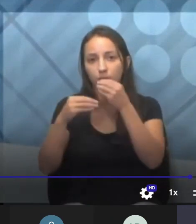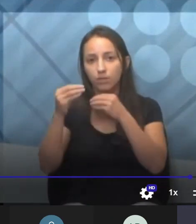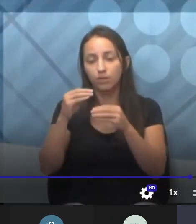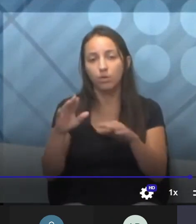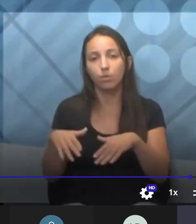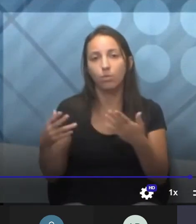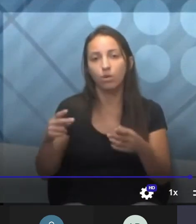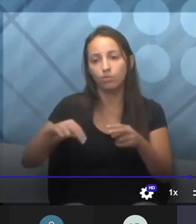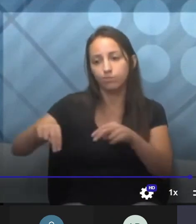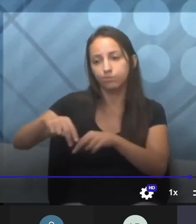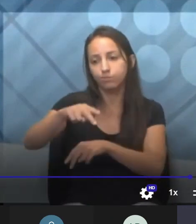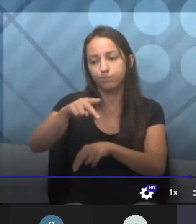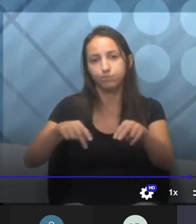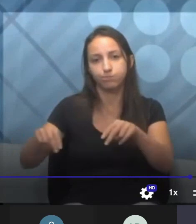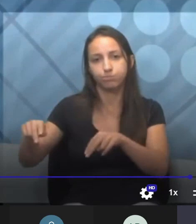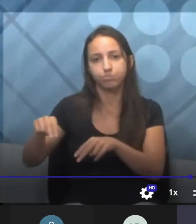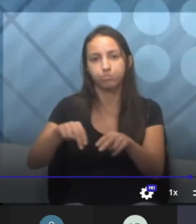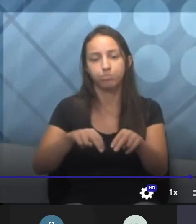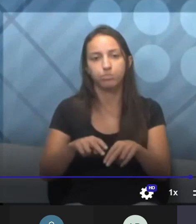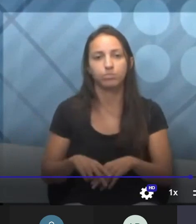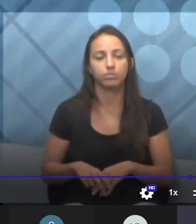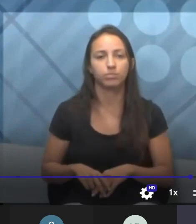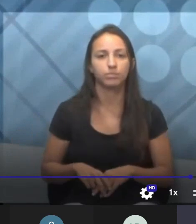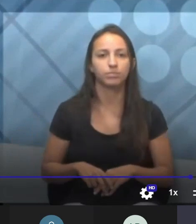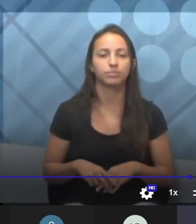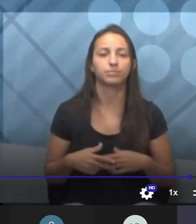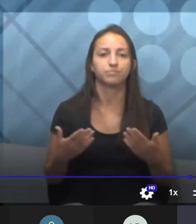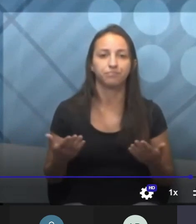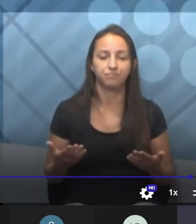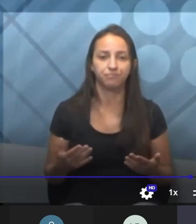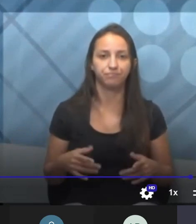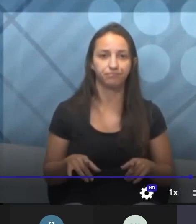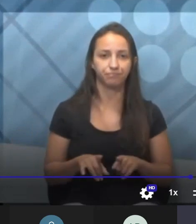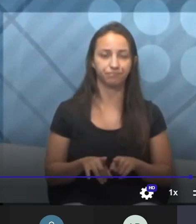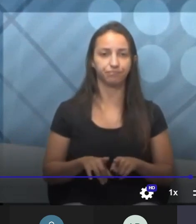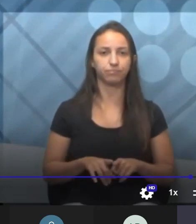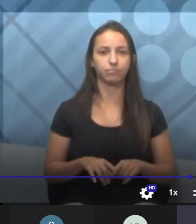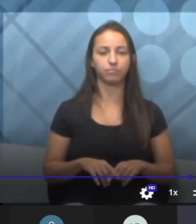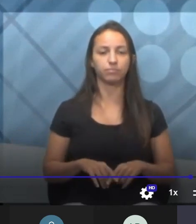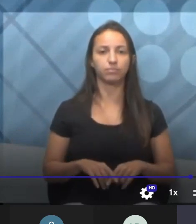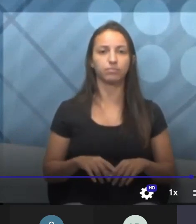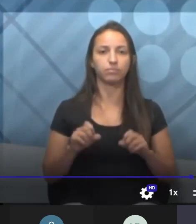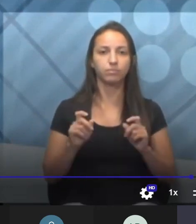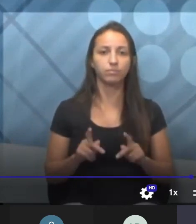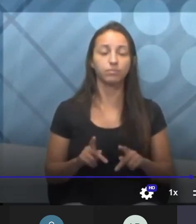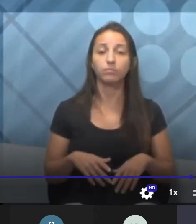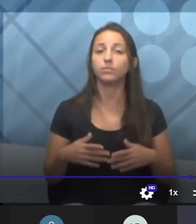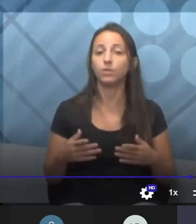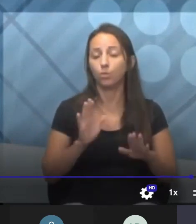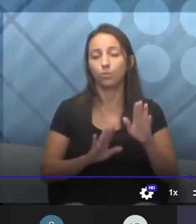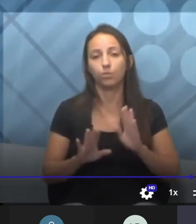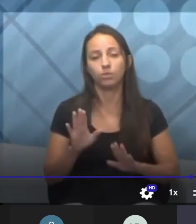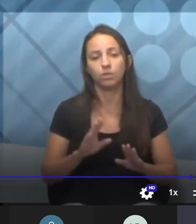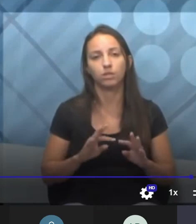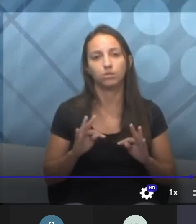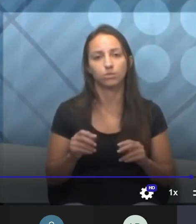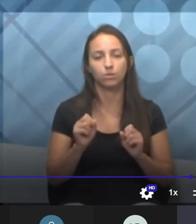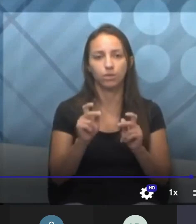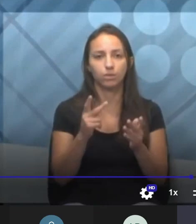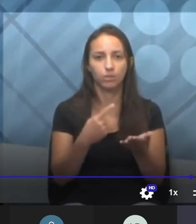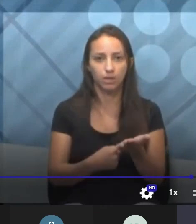os fluxos deles até este ambiente, a partir dos outros onde eles normalmente ficam, certo? Então, tome esses cuidados